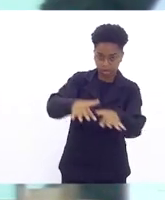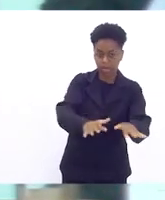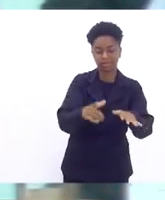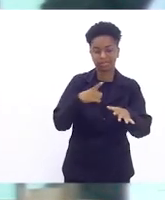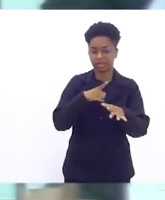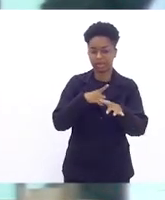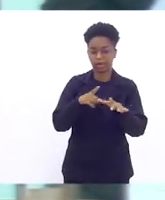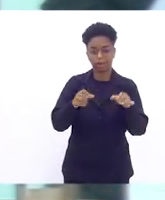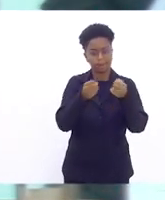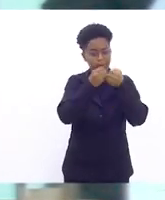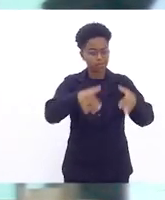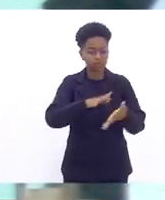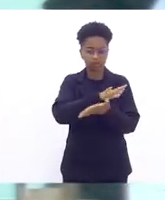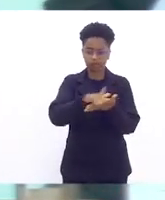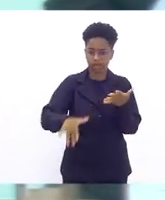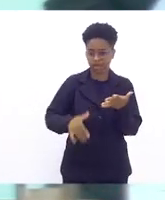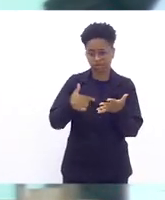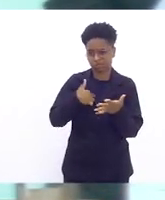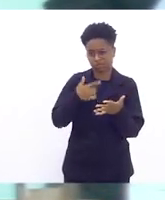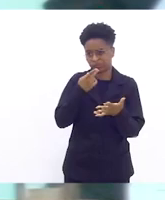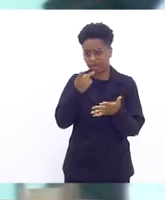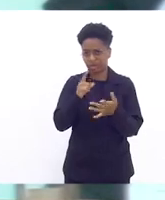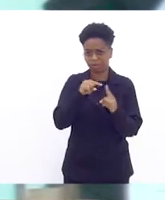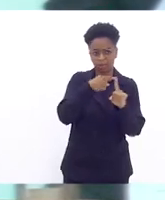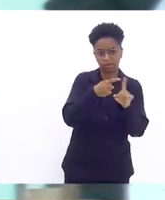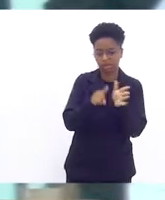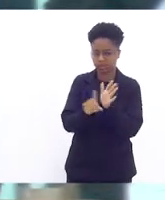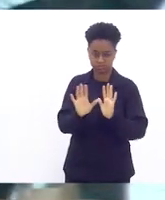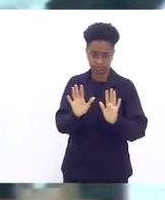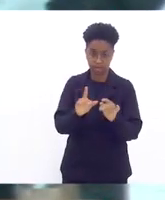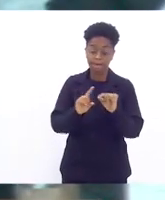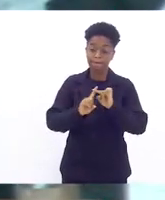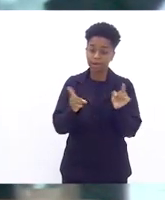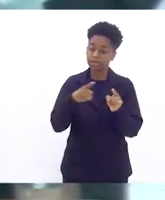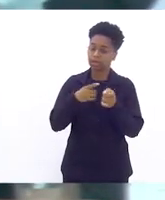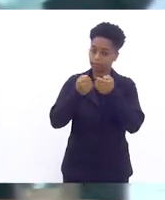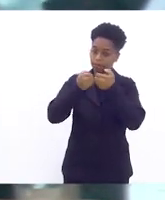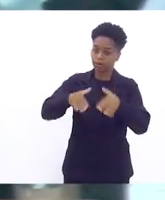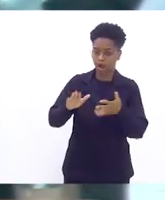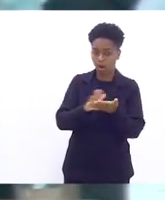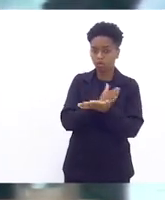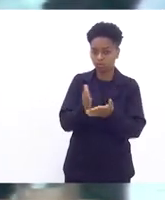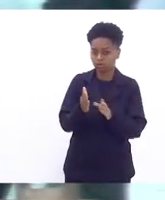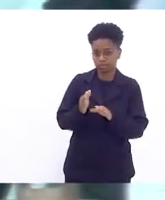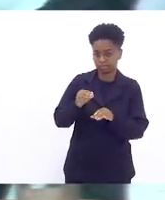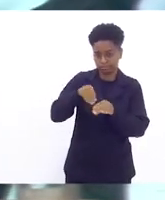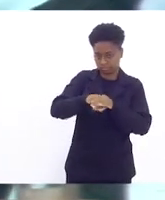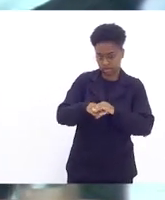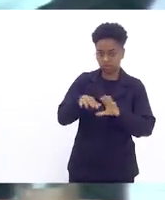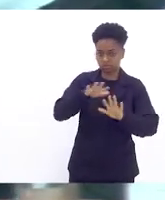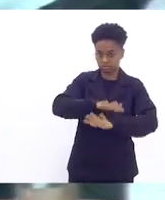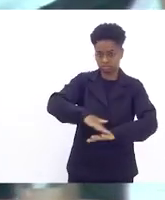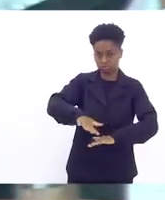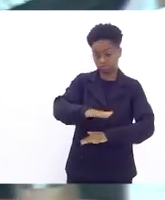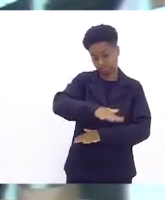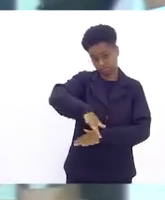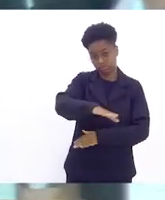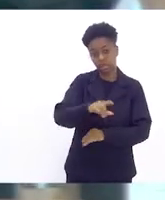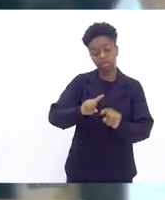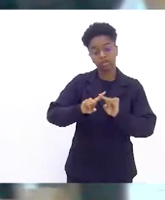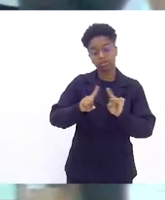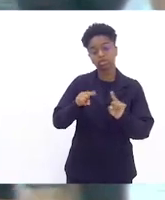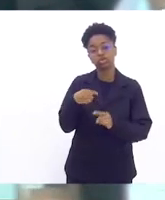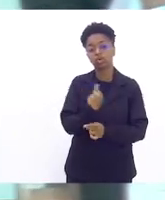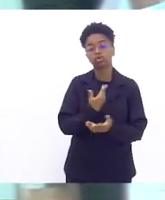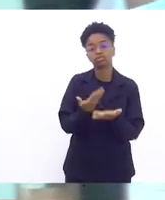a isso sem entrar no método isso é bom ou não mas você tem alguns efeitos ali interna e a gente tá estudando a possibilidade